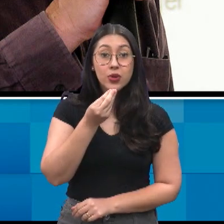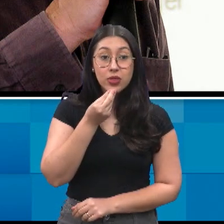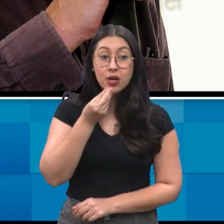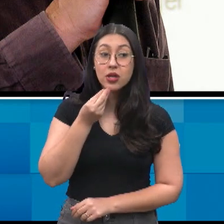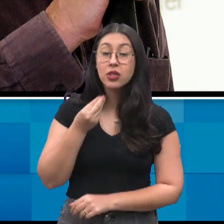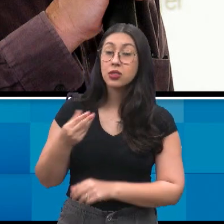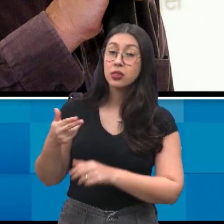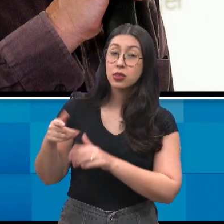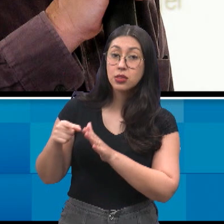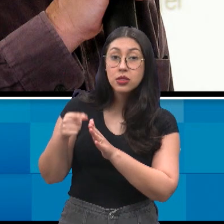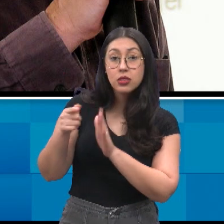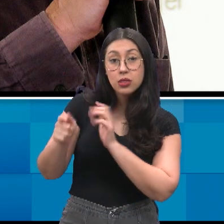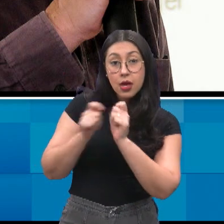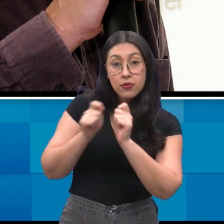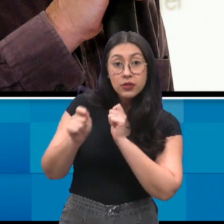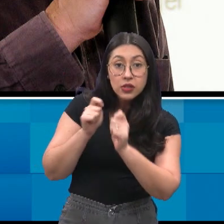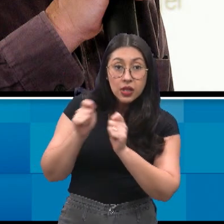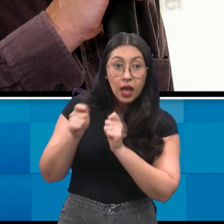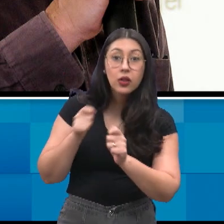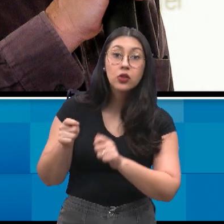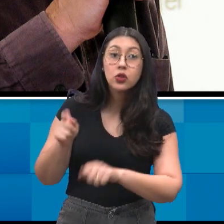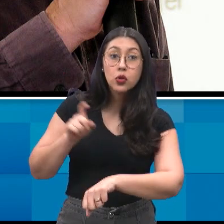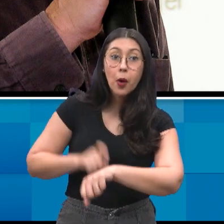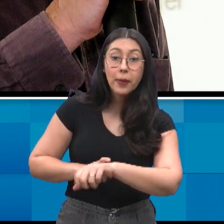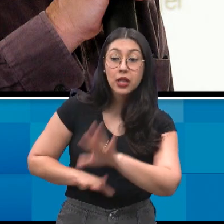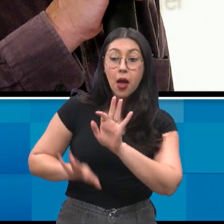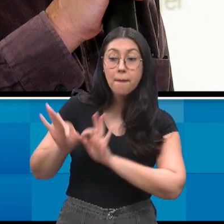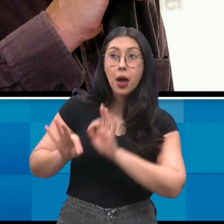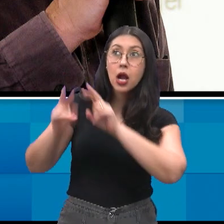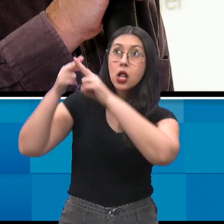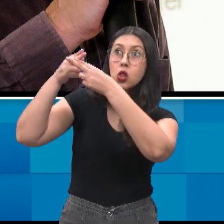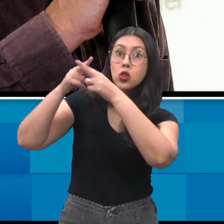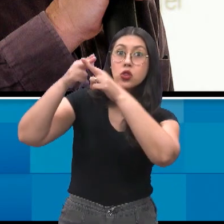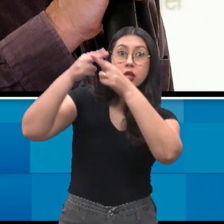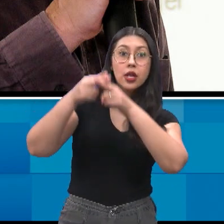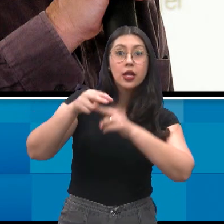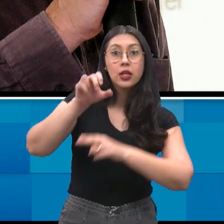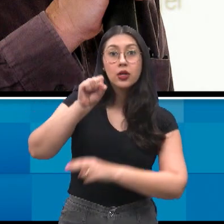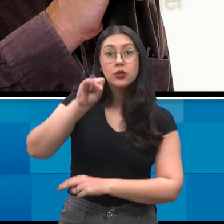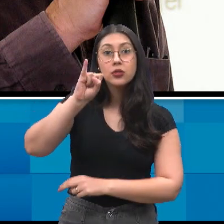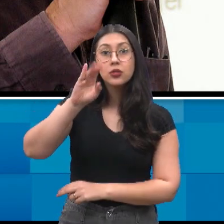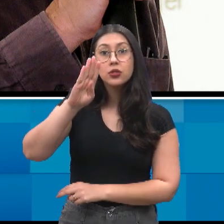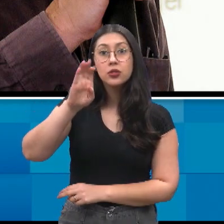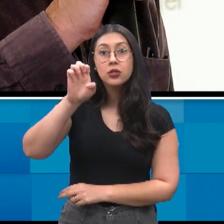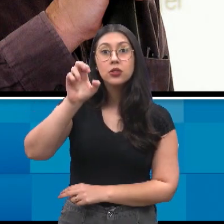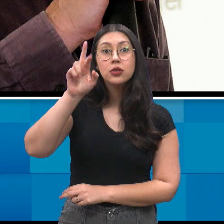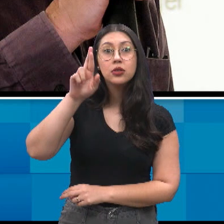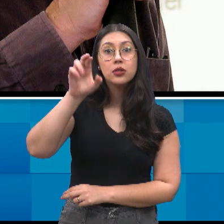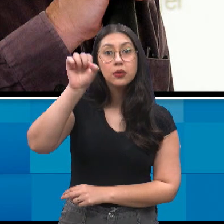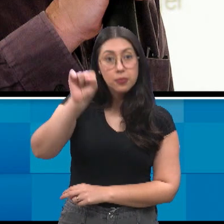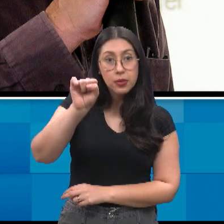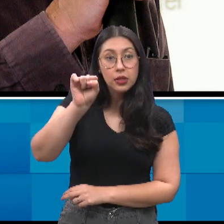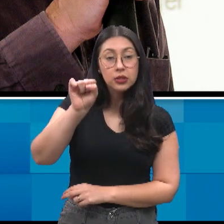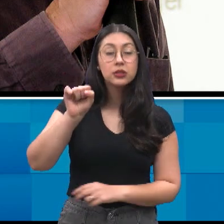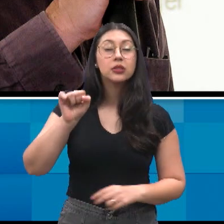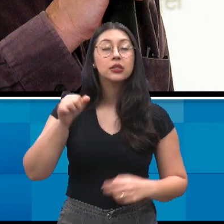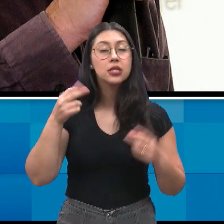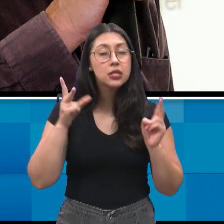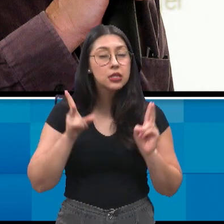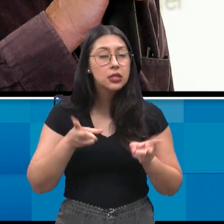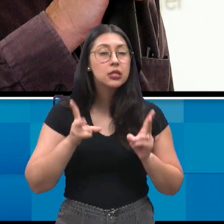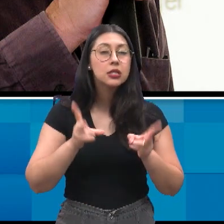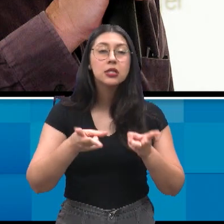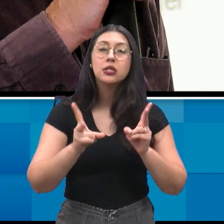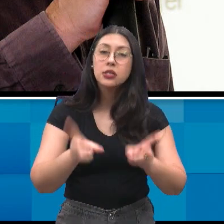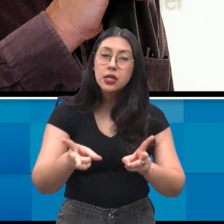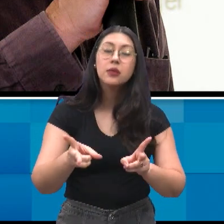Brasil na construção do satélite Cibers, o satélite de censuramento remoto 1 e 2, e ele sempre à frente desse